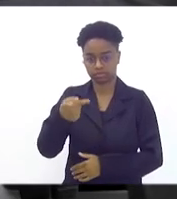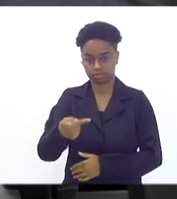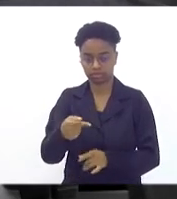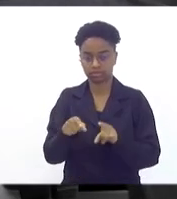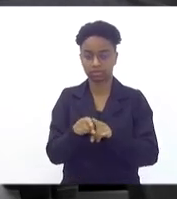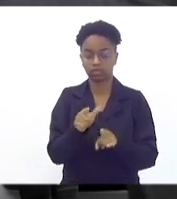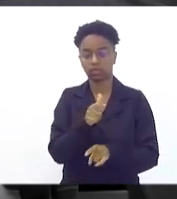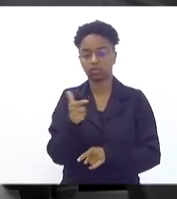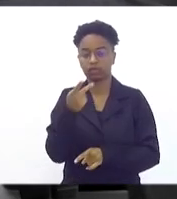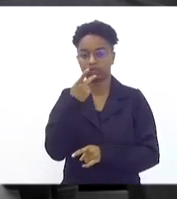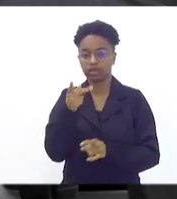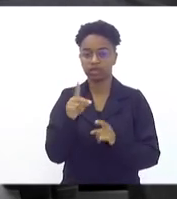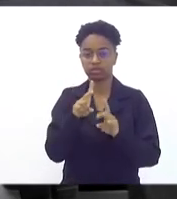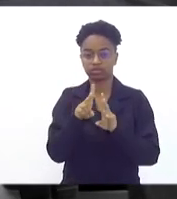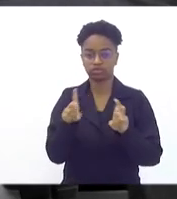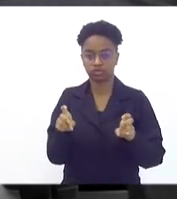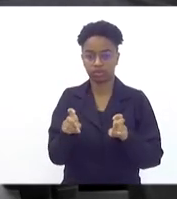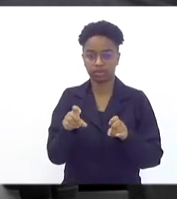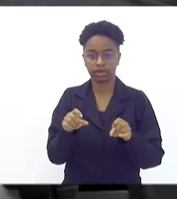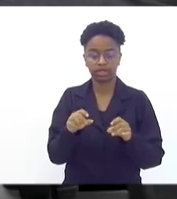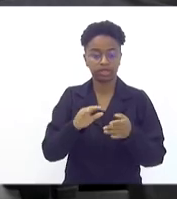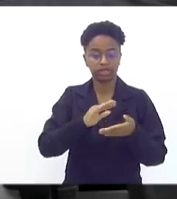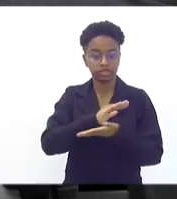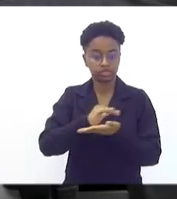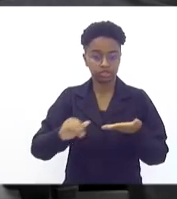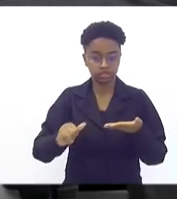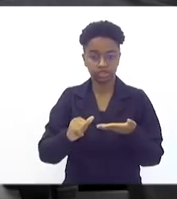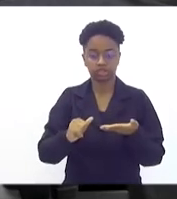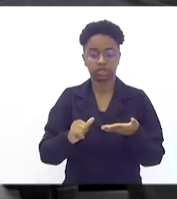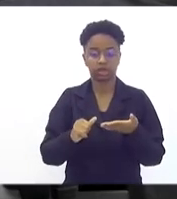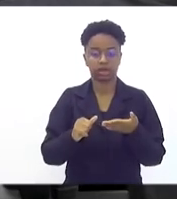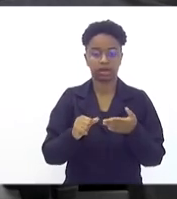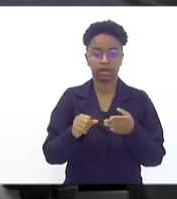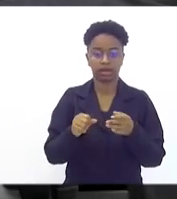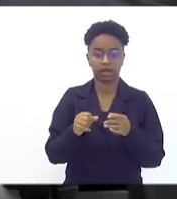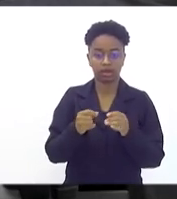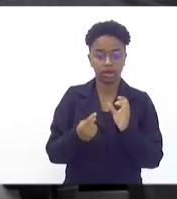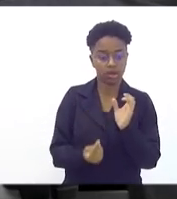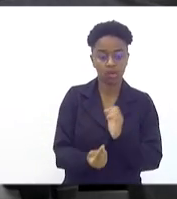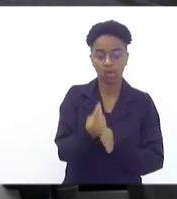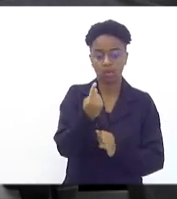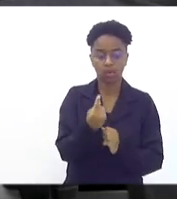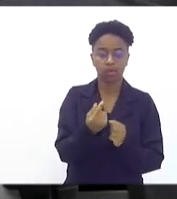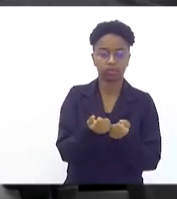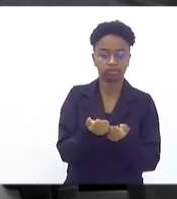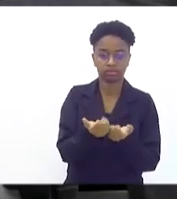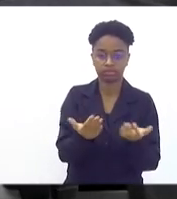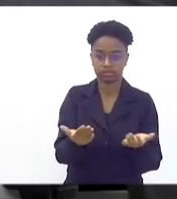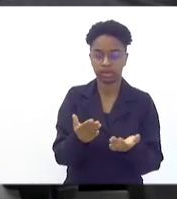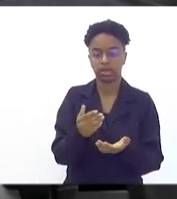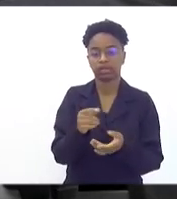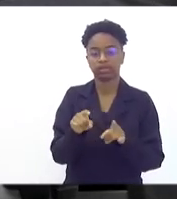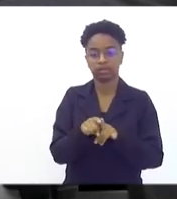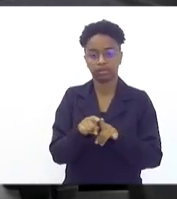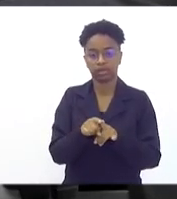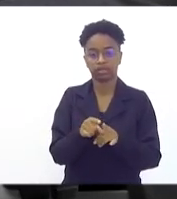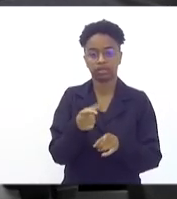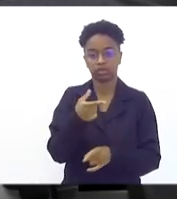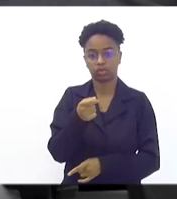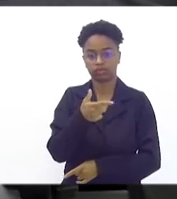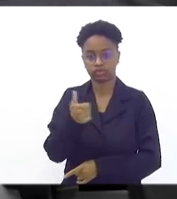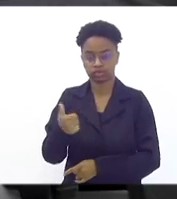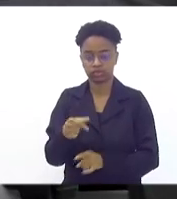fala sobre a quebra do regime de exclusividade das atuais concessionárias com 4887 2021 Deputado André Correia o